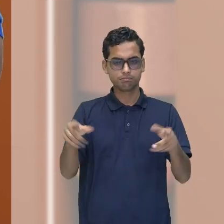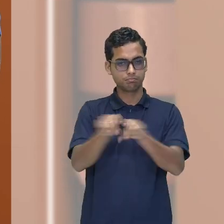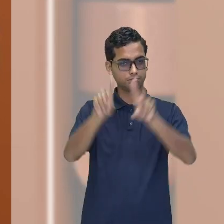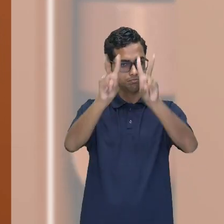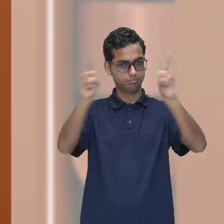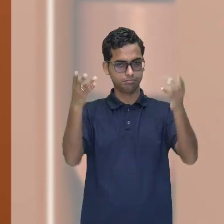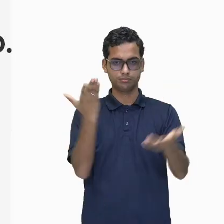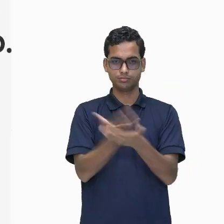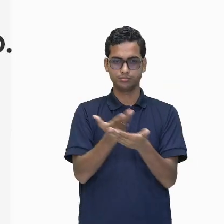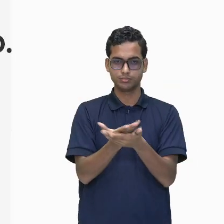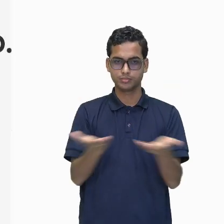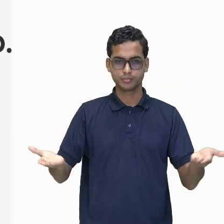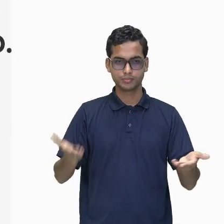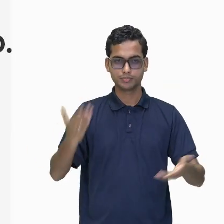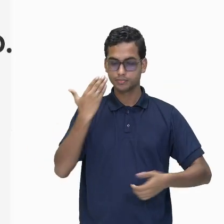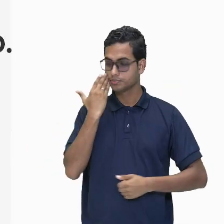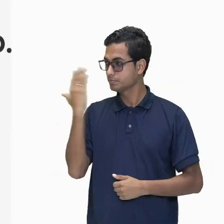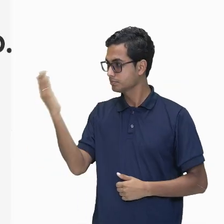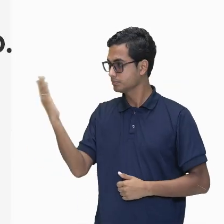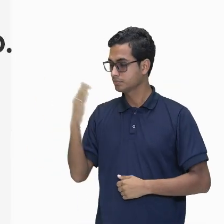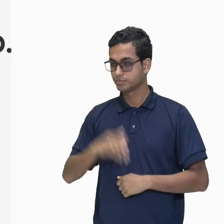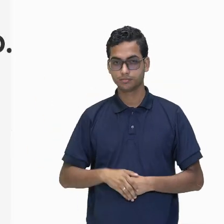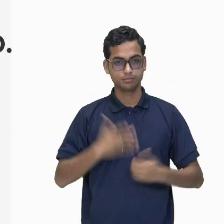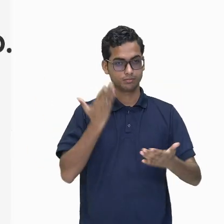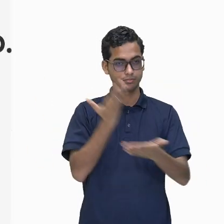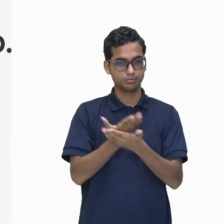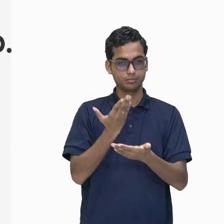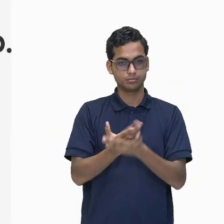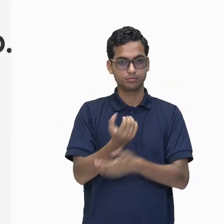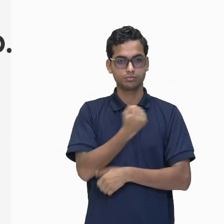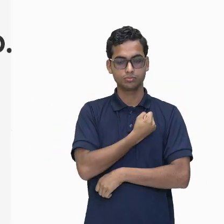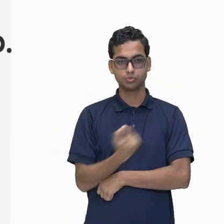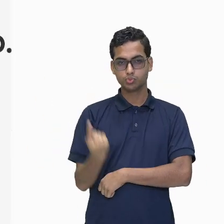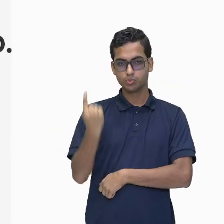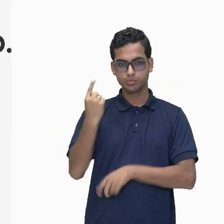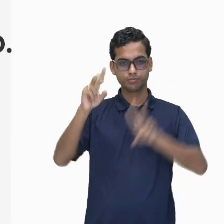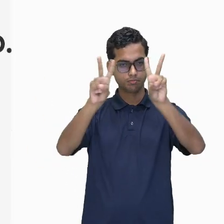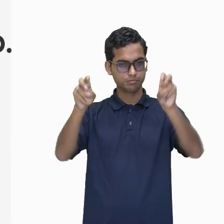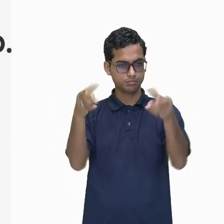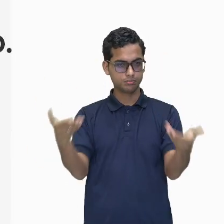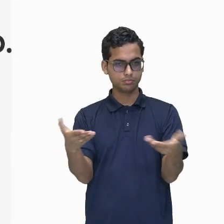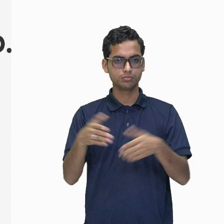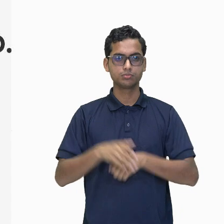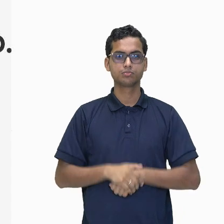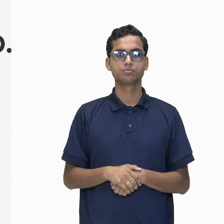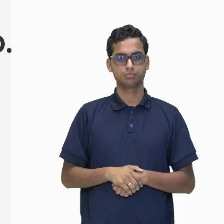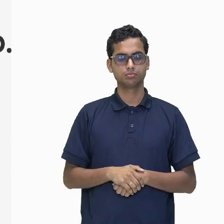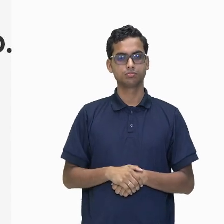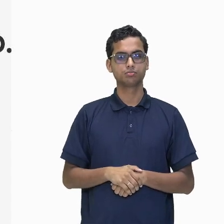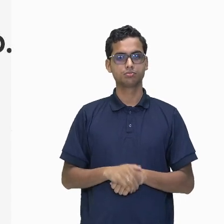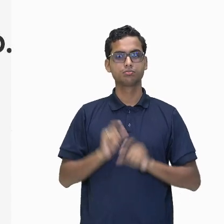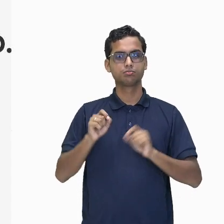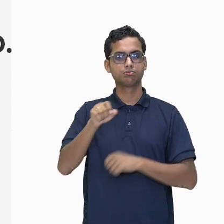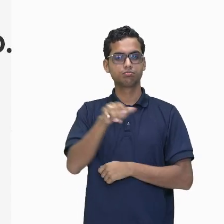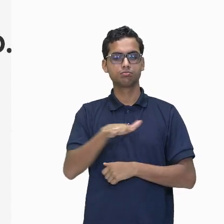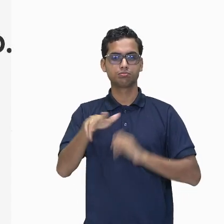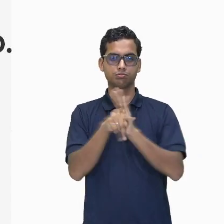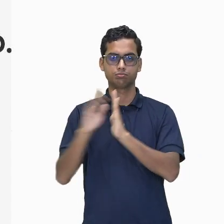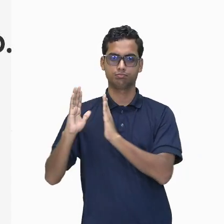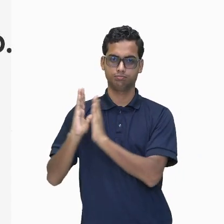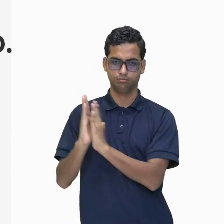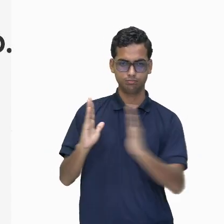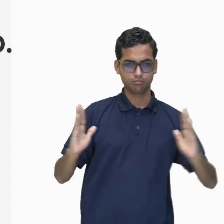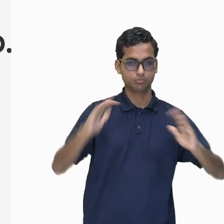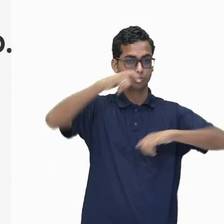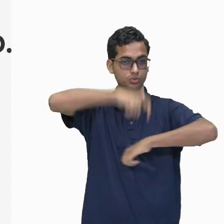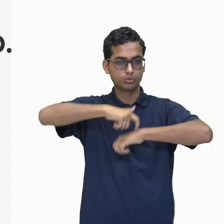de conhecimento? Na nossa aula de número 1, temos como objeto de conhecimento a questão do tempo,